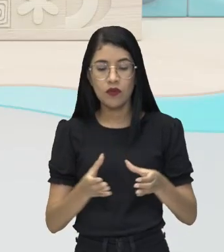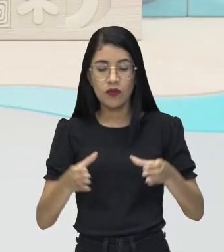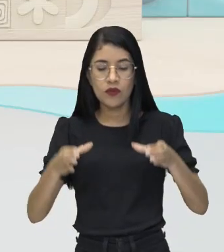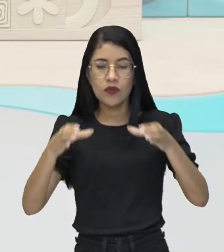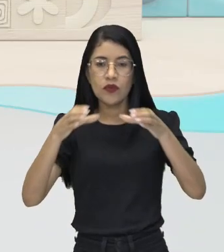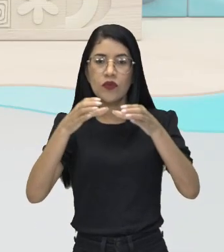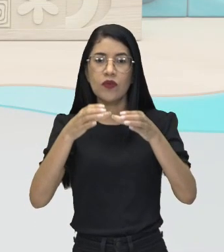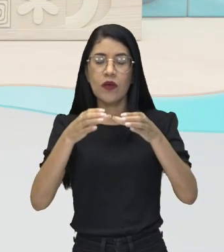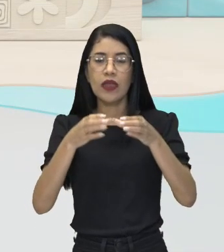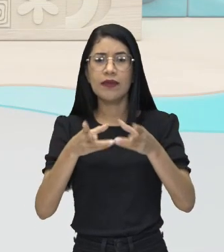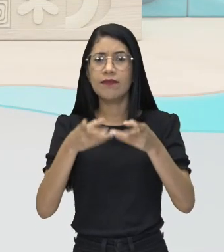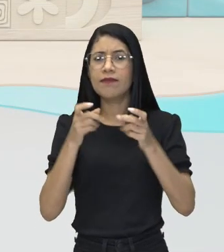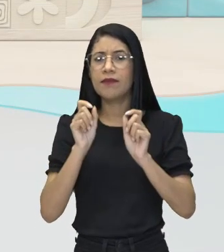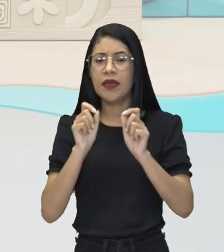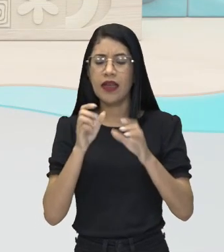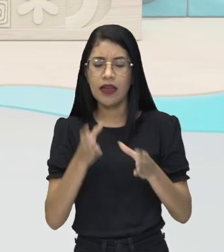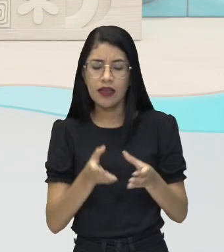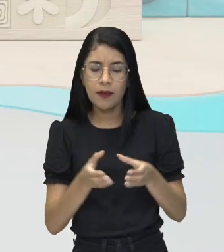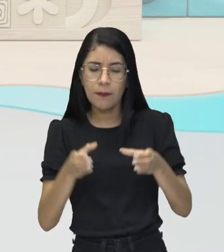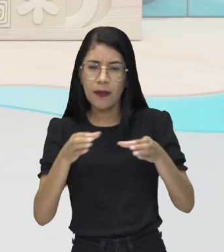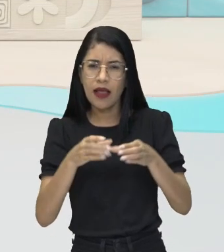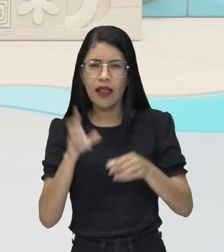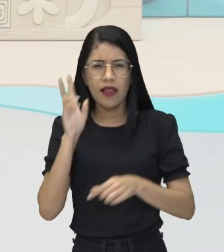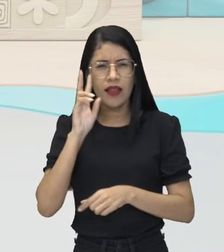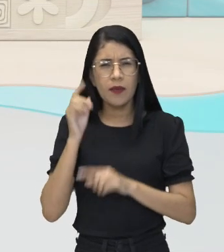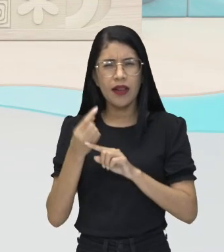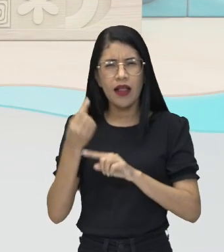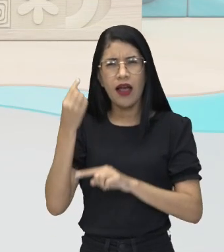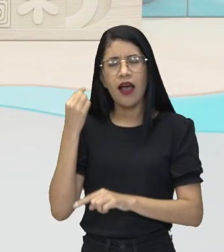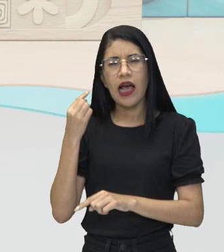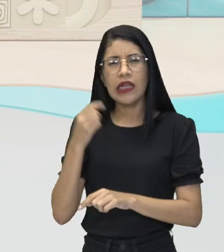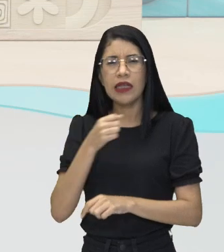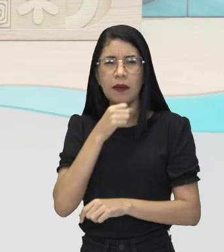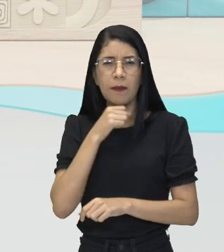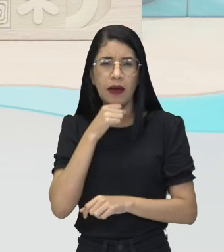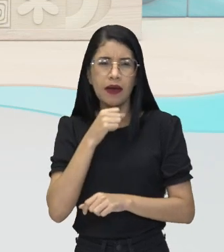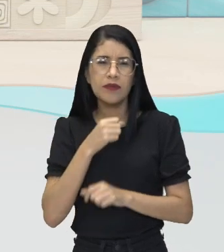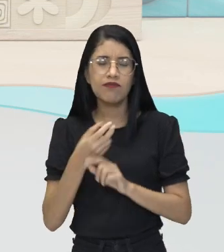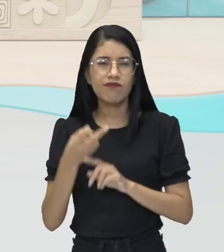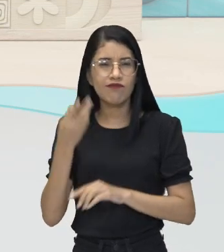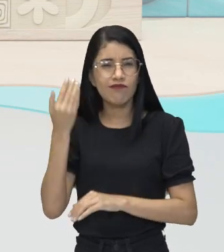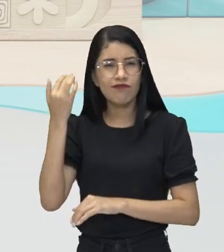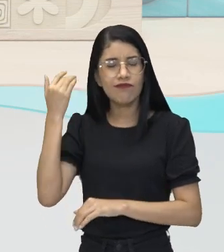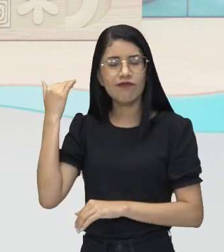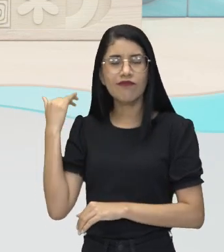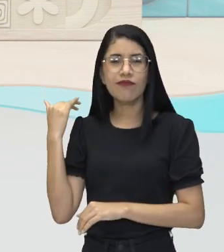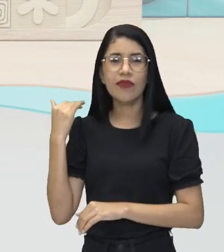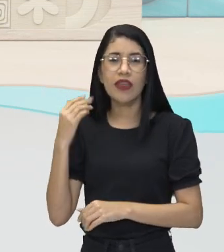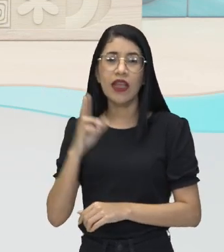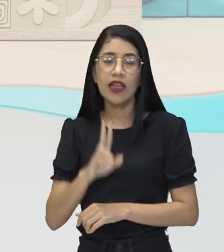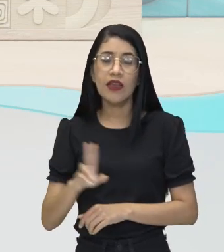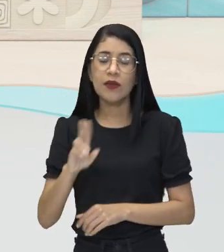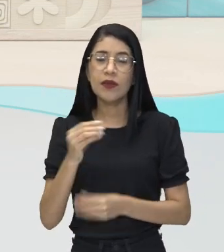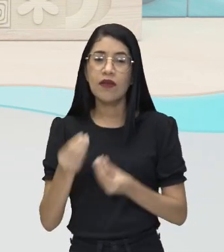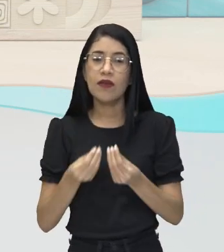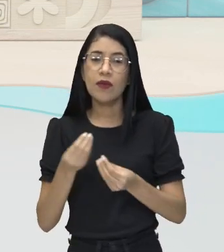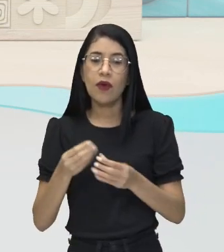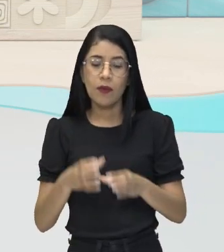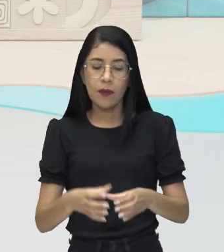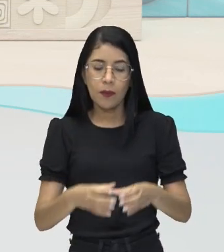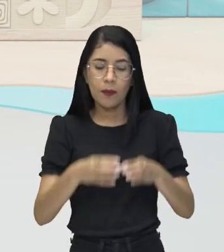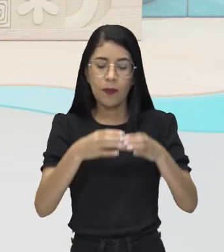Se vocês perceberem, lembram que lá na pré-história eu falei para vocês que eles faziam os utensílios